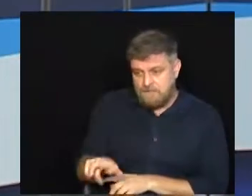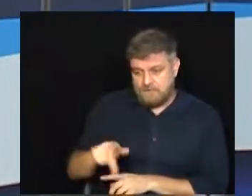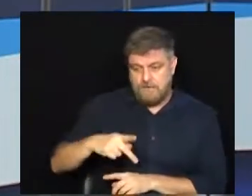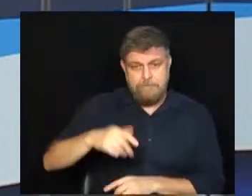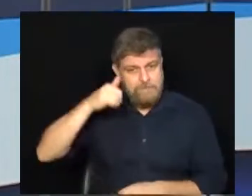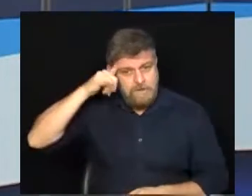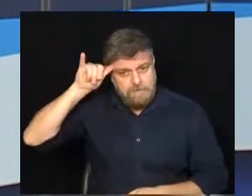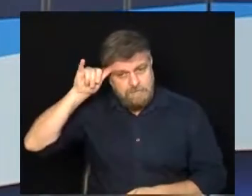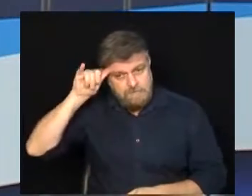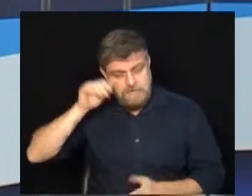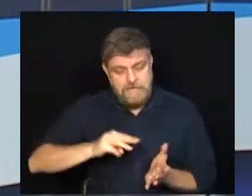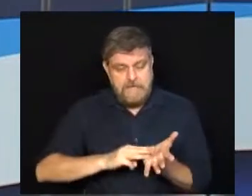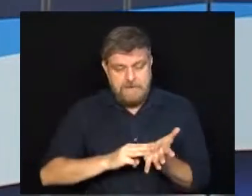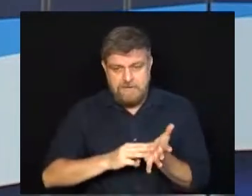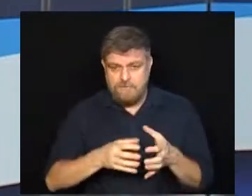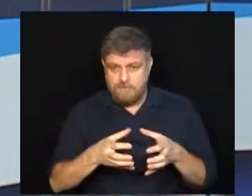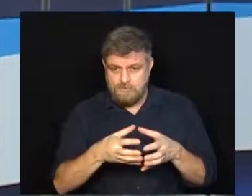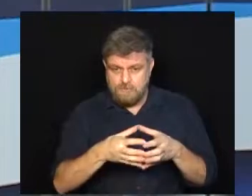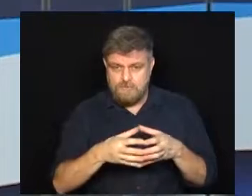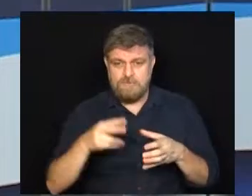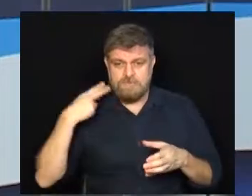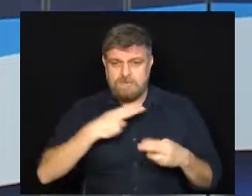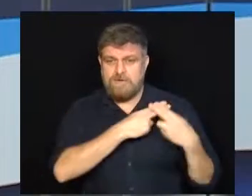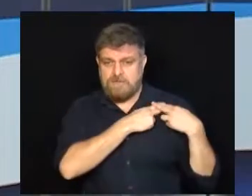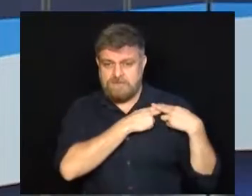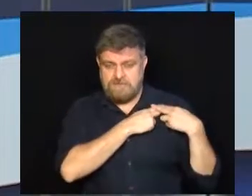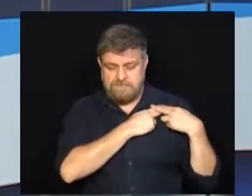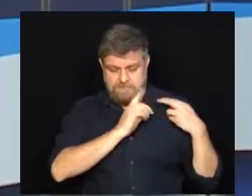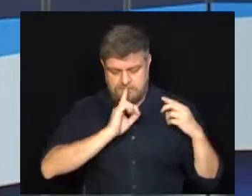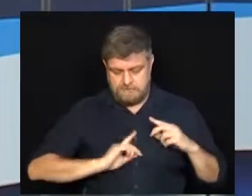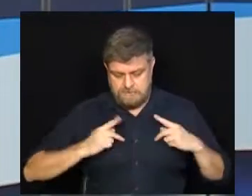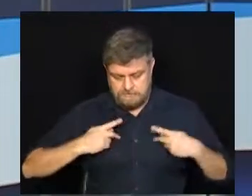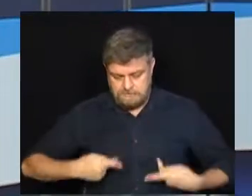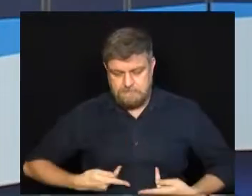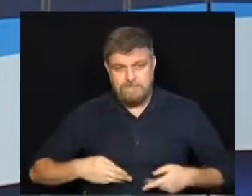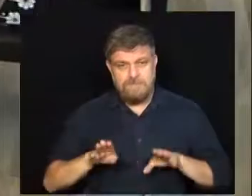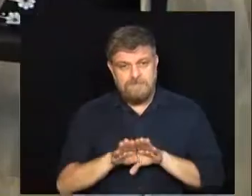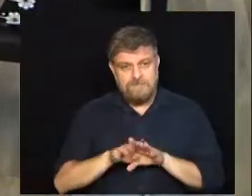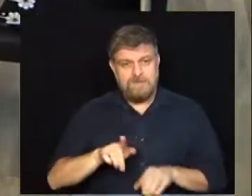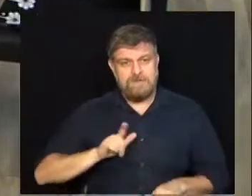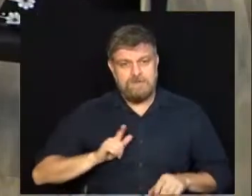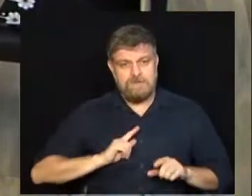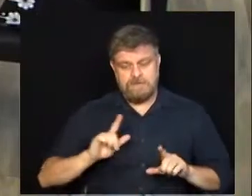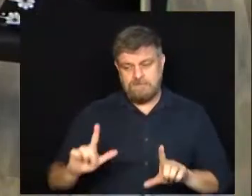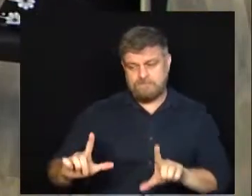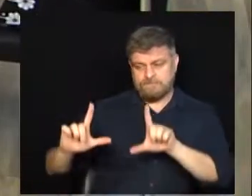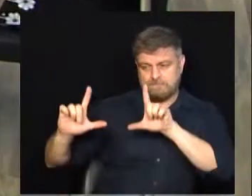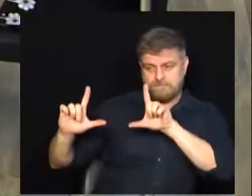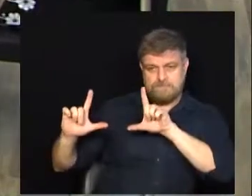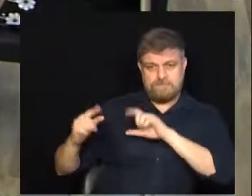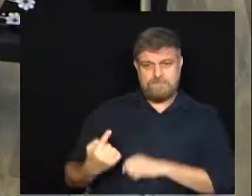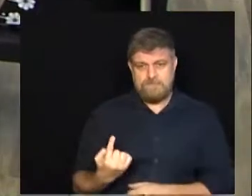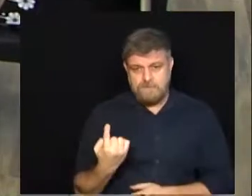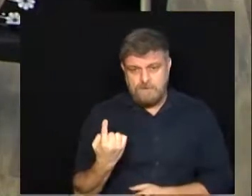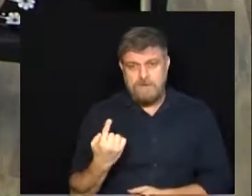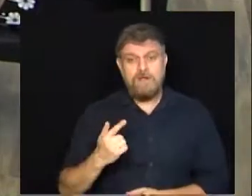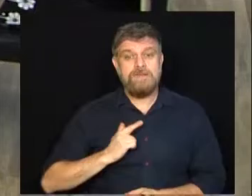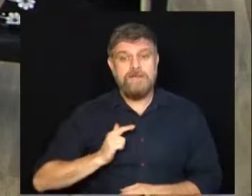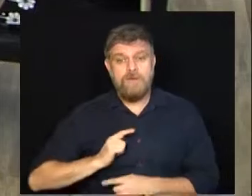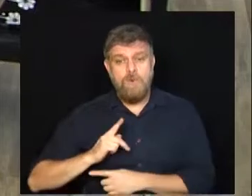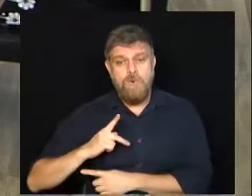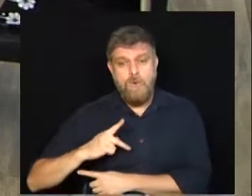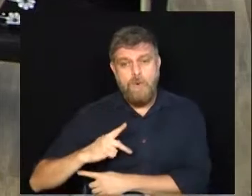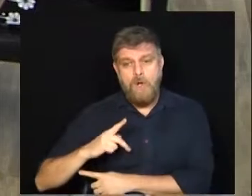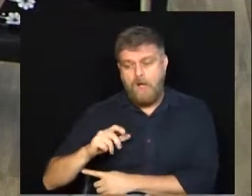da mesma comissão e também participando com a gente de forma virtual, o Paulo Mariante,